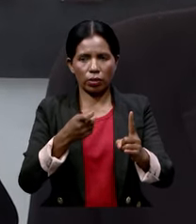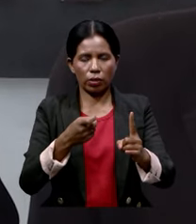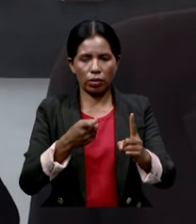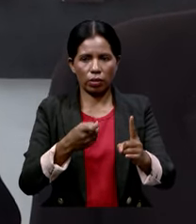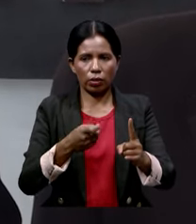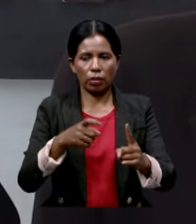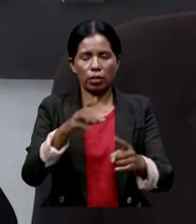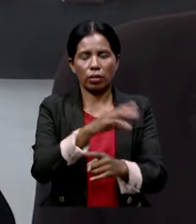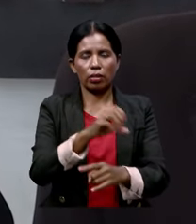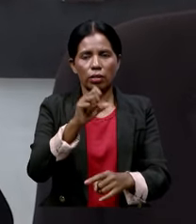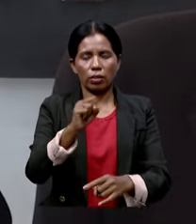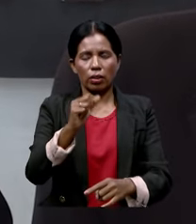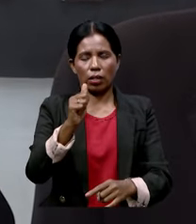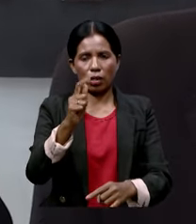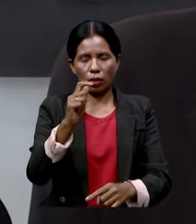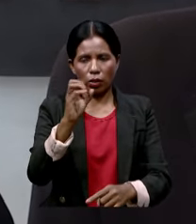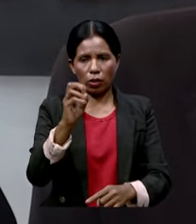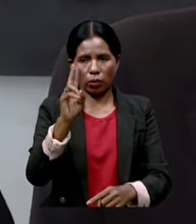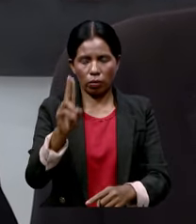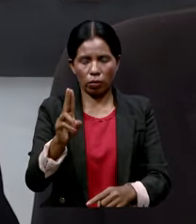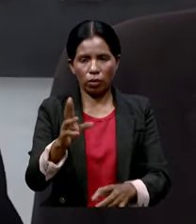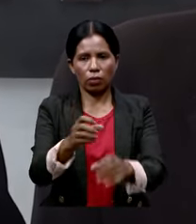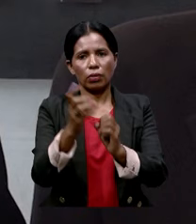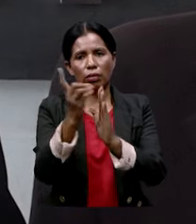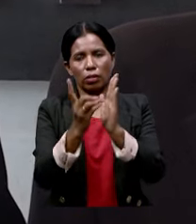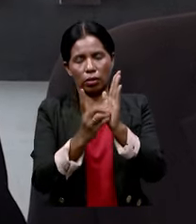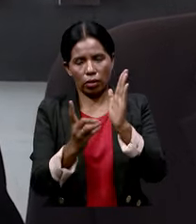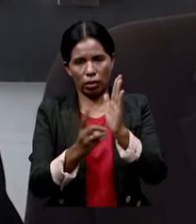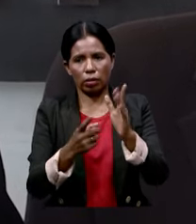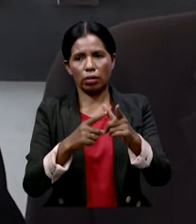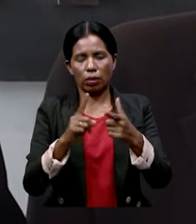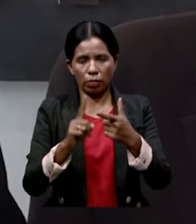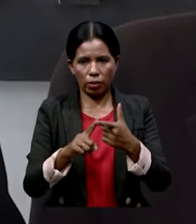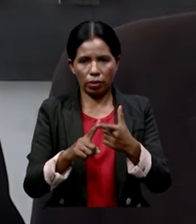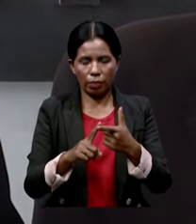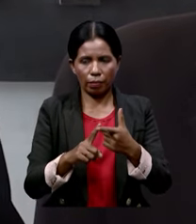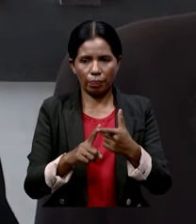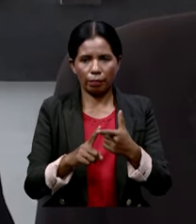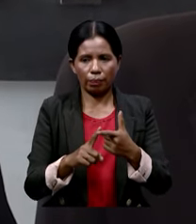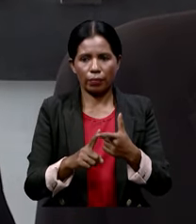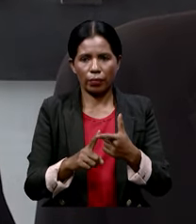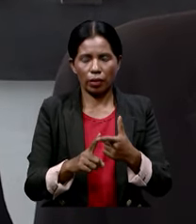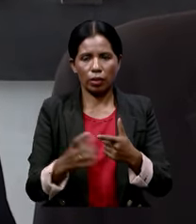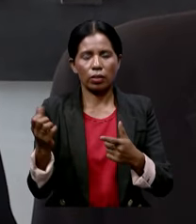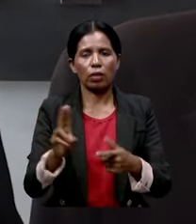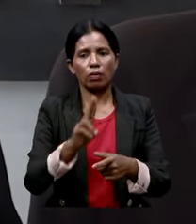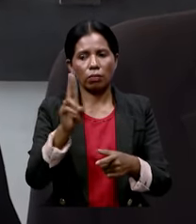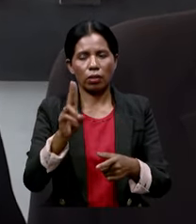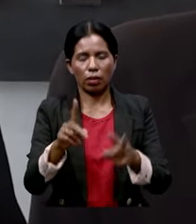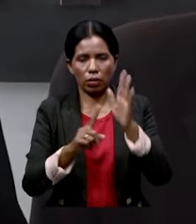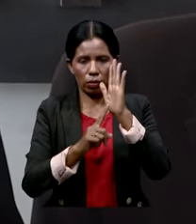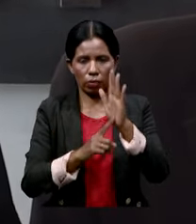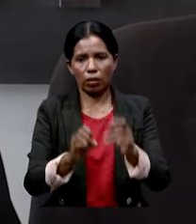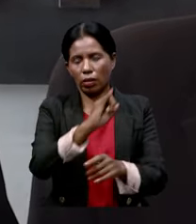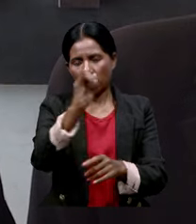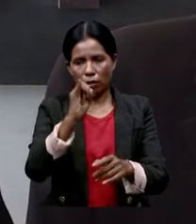parte setor uniniang, katak se haru levantamento de dados, leve que sei usado, sei base, ba